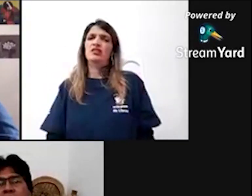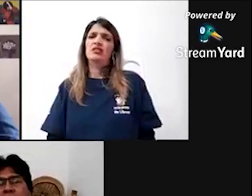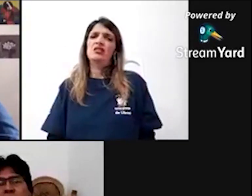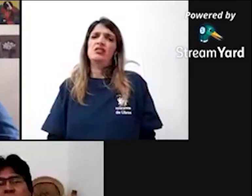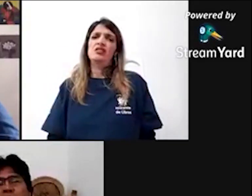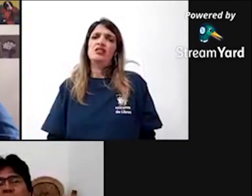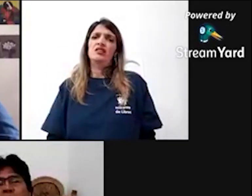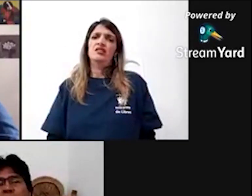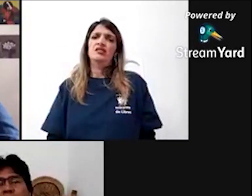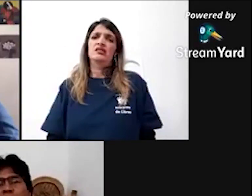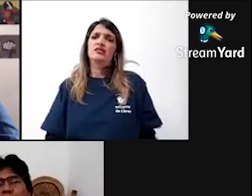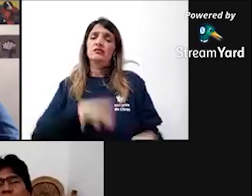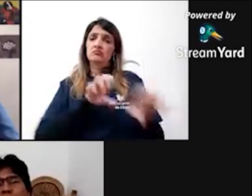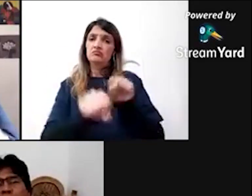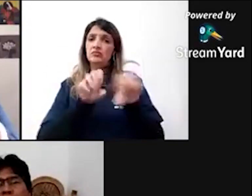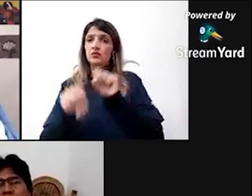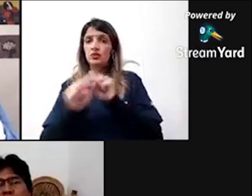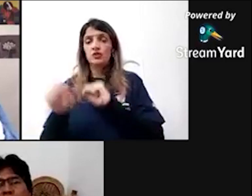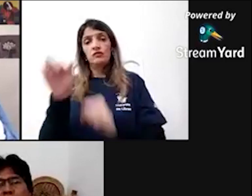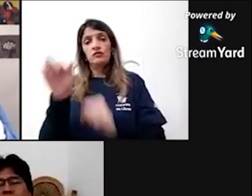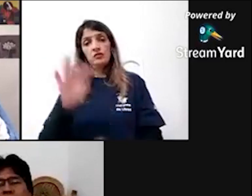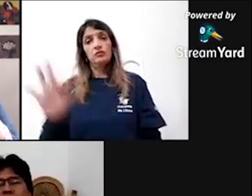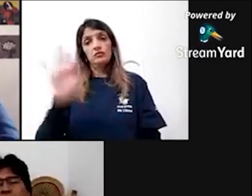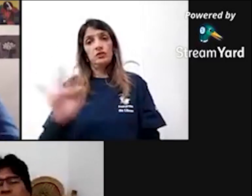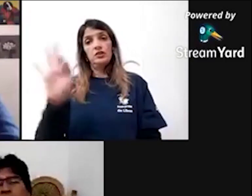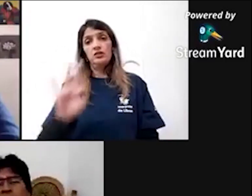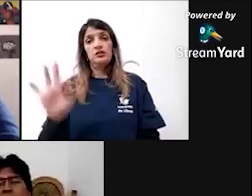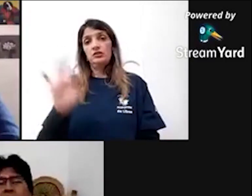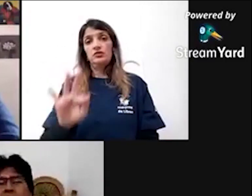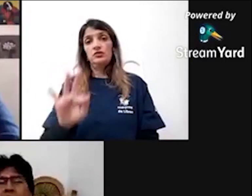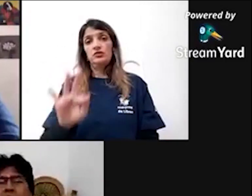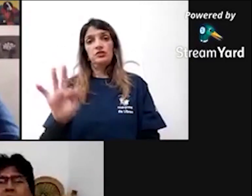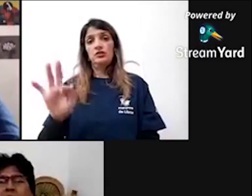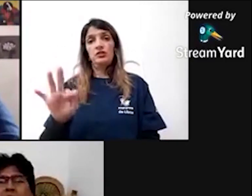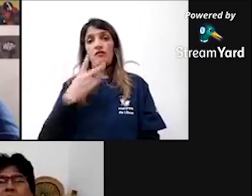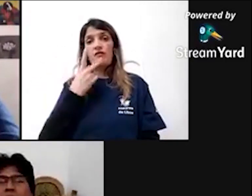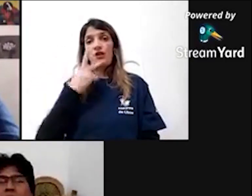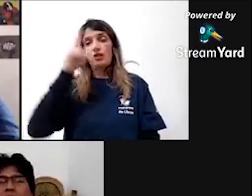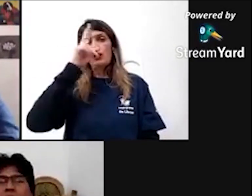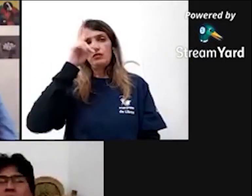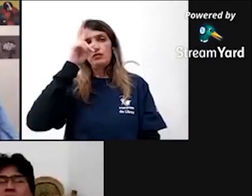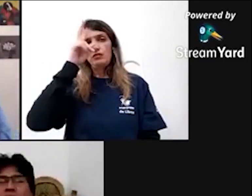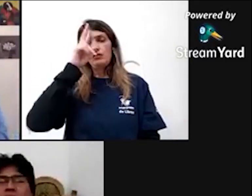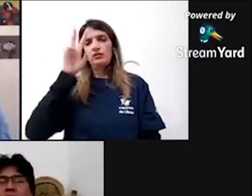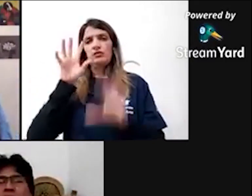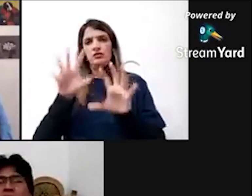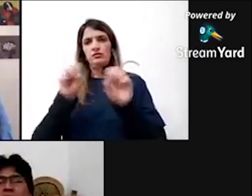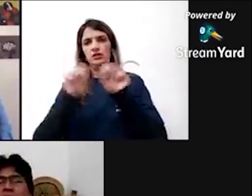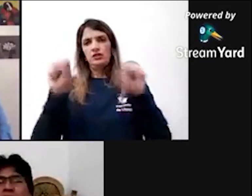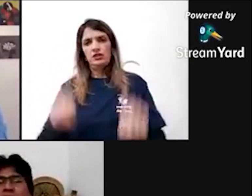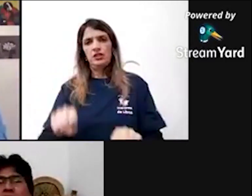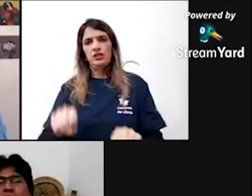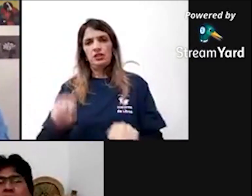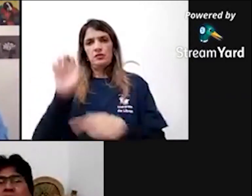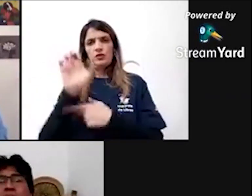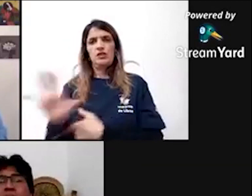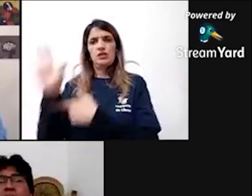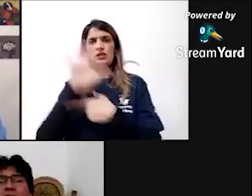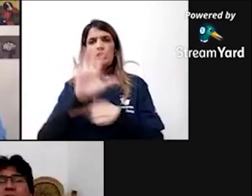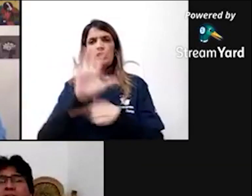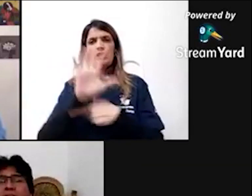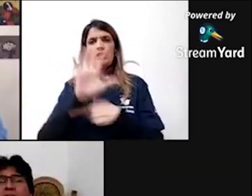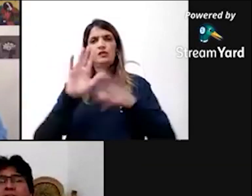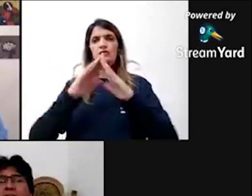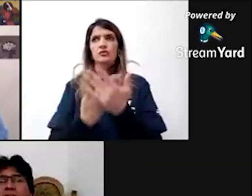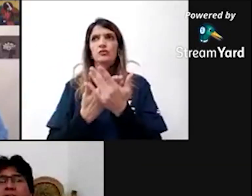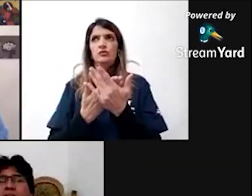nos formaram são tão responsáveis por isso como o sistema, o Estado, né? E a escola vai